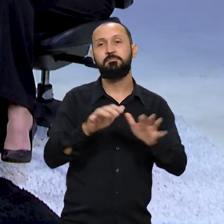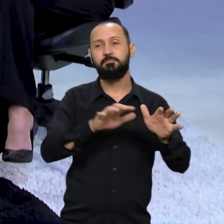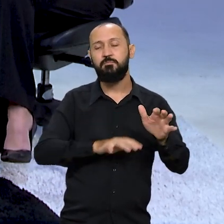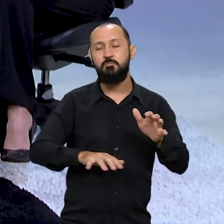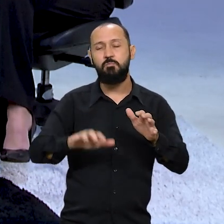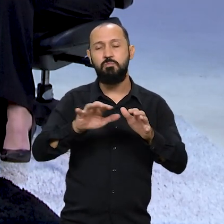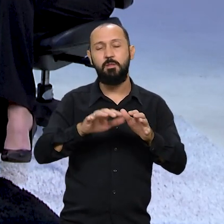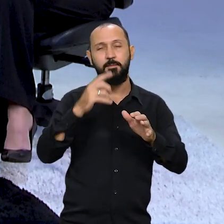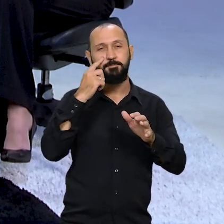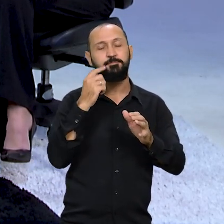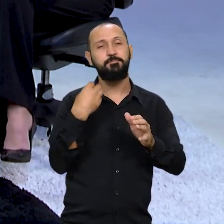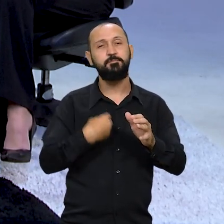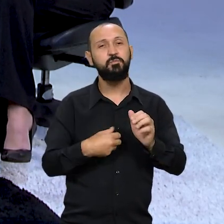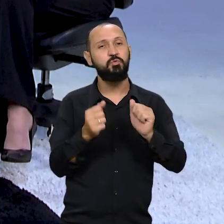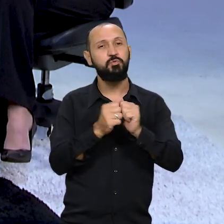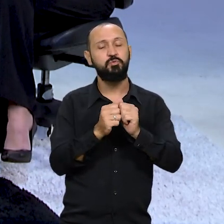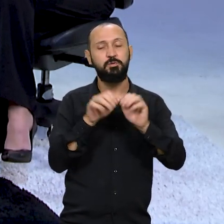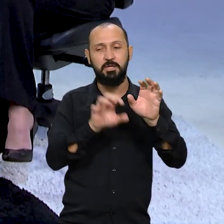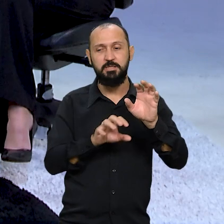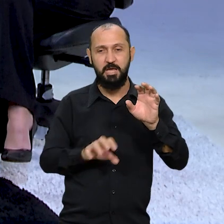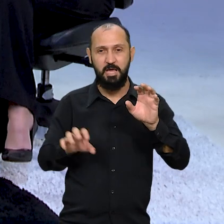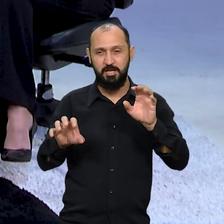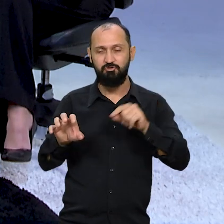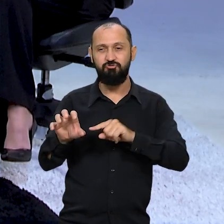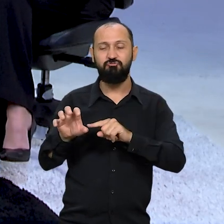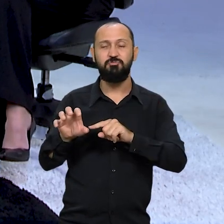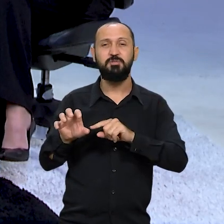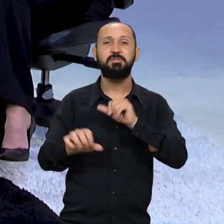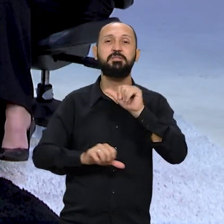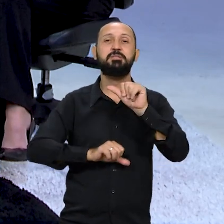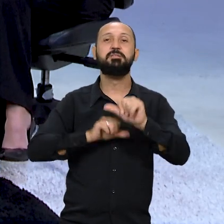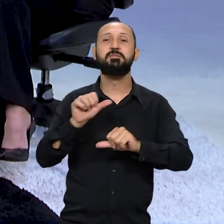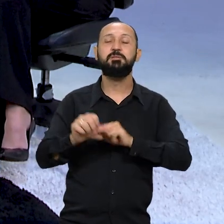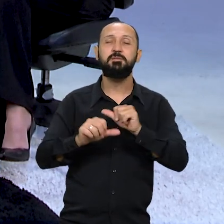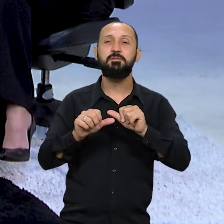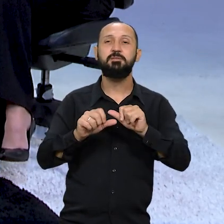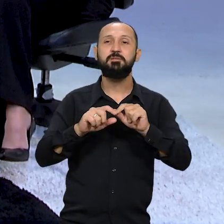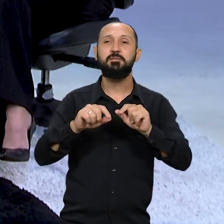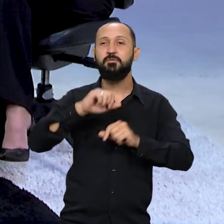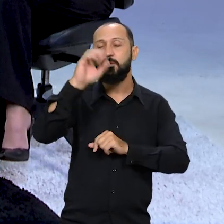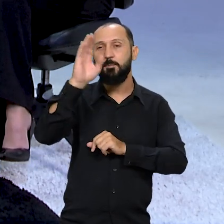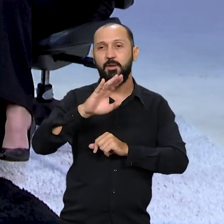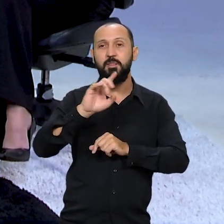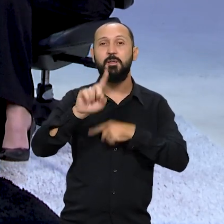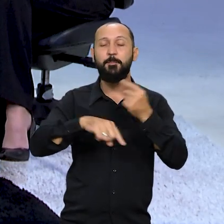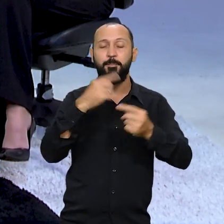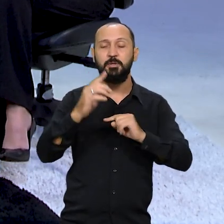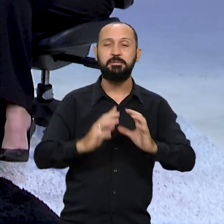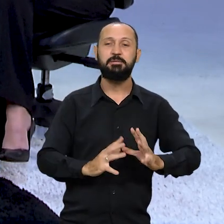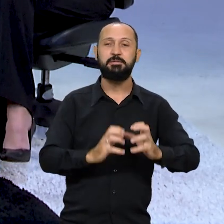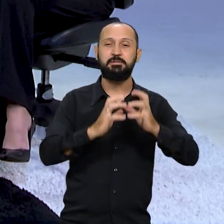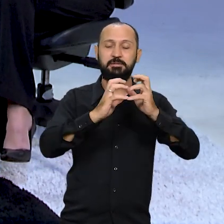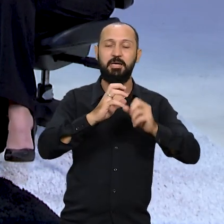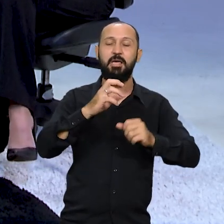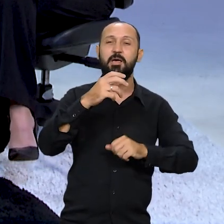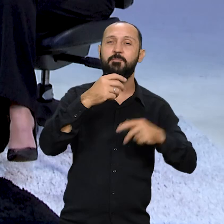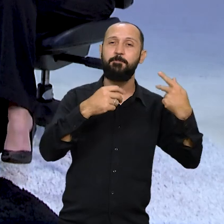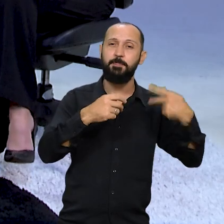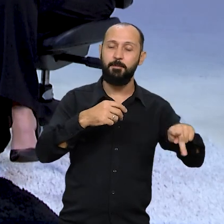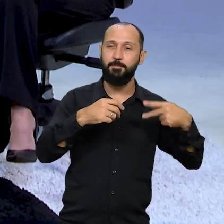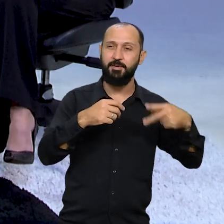em Sidrolândia e Dois Irmãos do Buriti, também demarcado pelo SPI na década de 20, pouco mais de 2 mil hectares, hoje 17